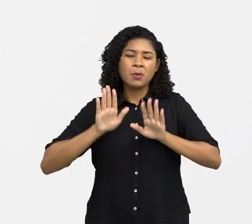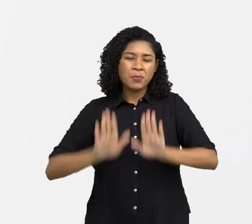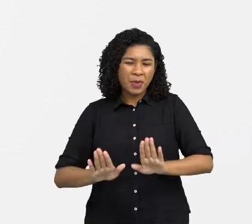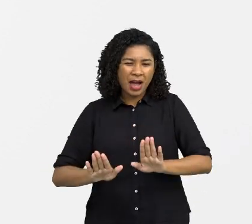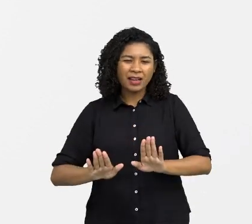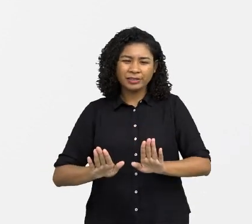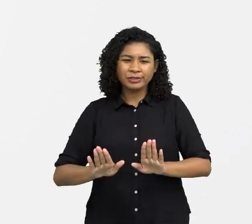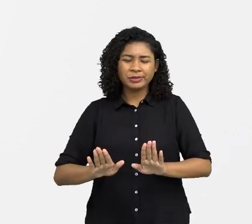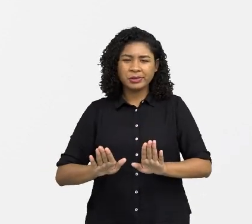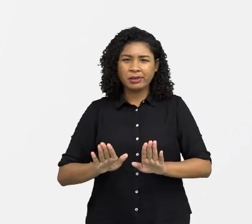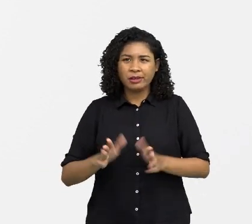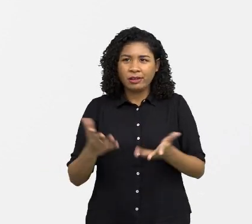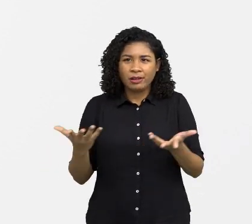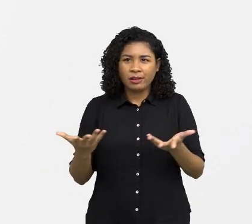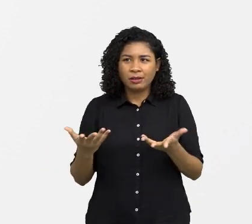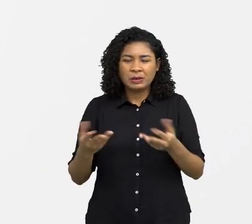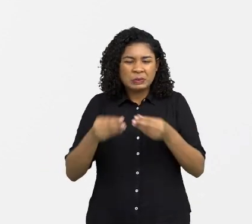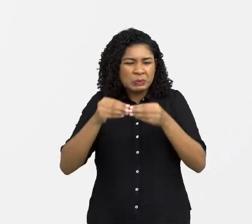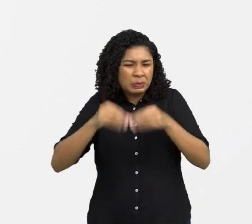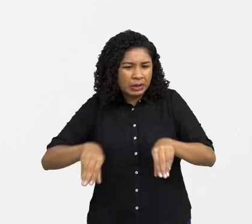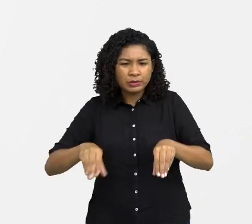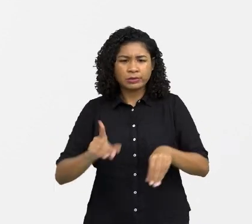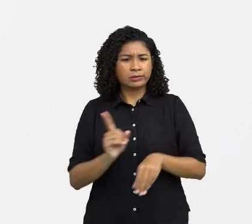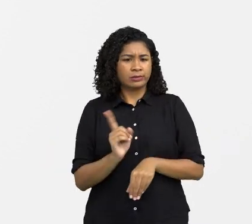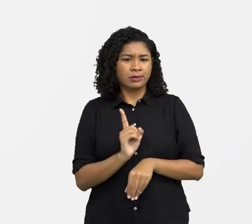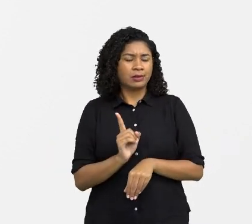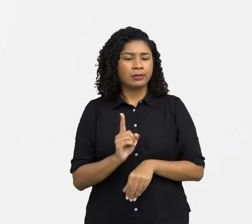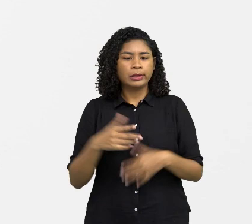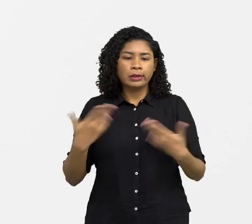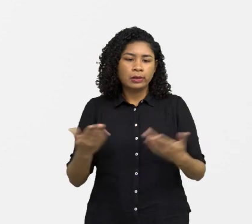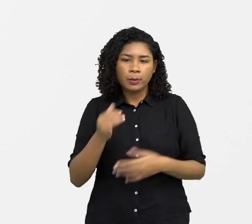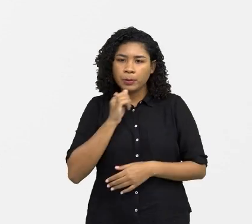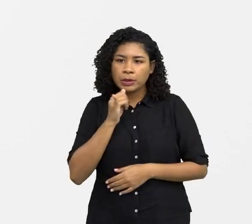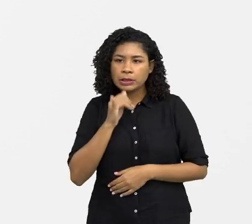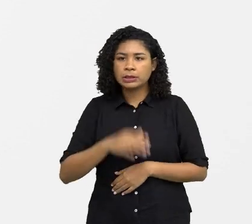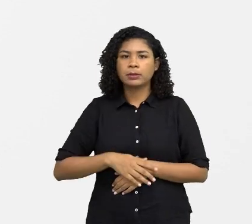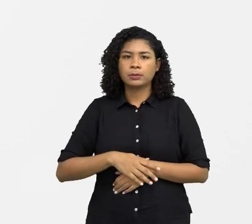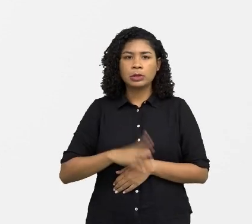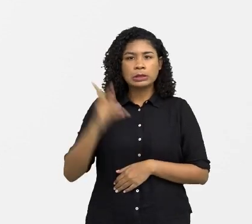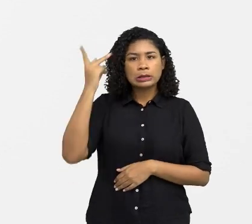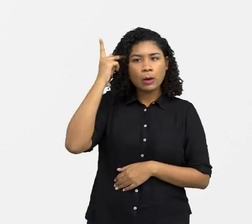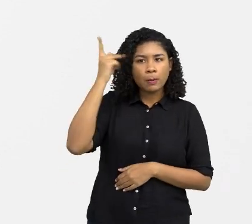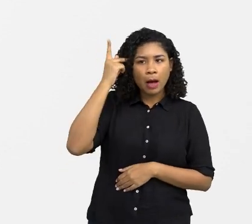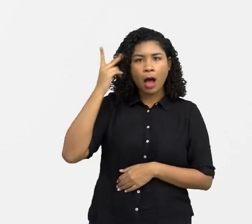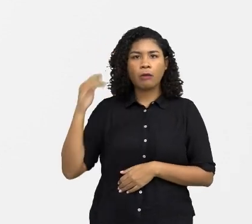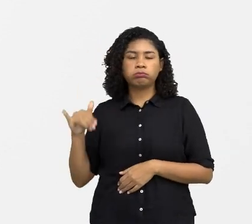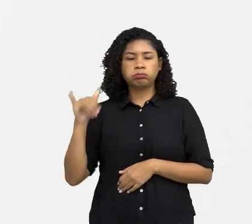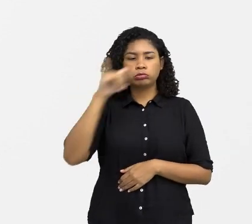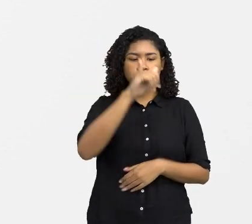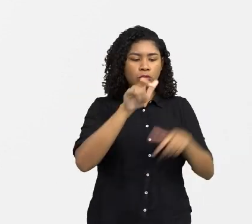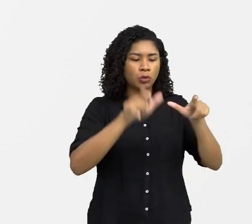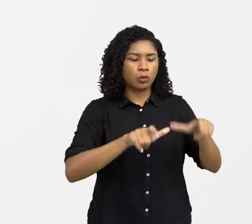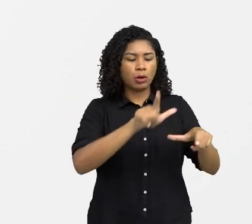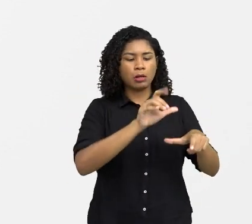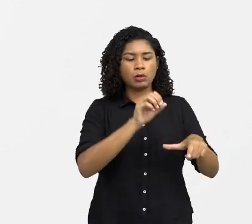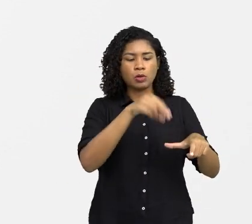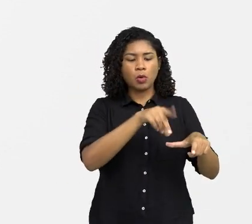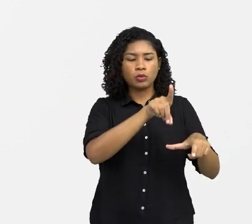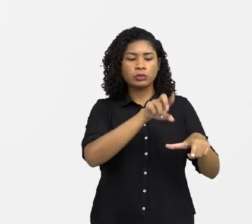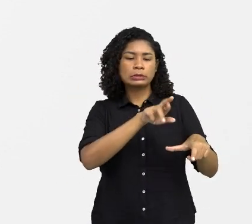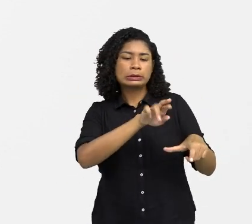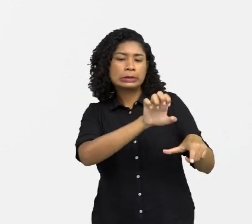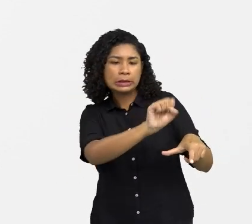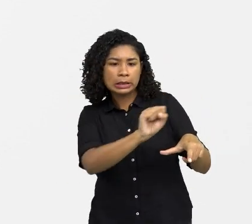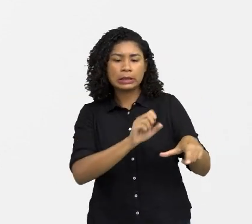de transporte existam. A viagem de São Paulo, Londres, São Paulo, Beirute,